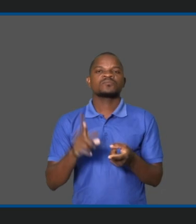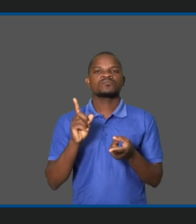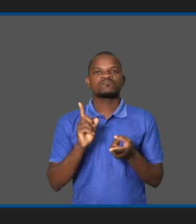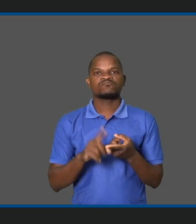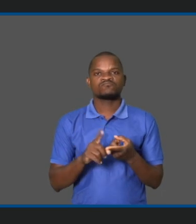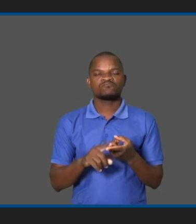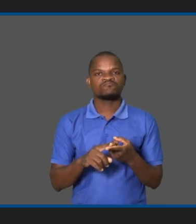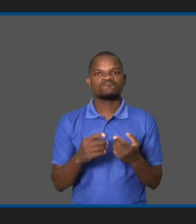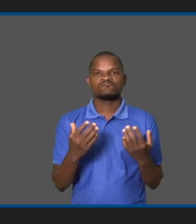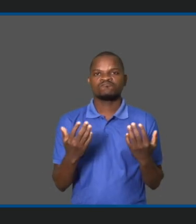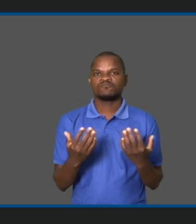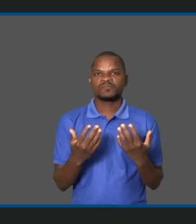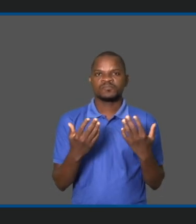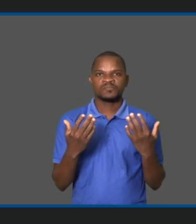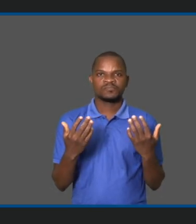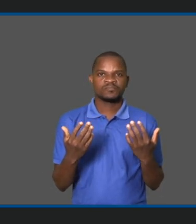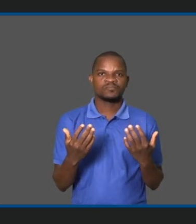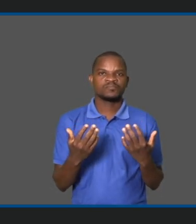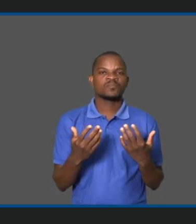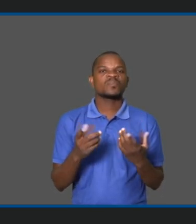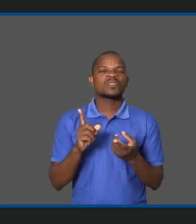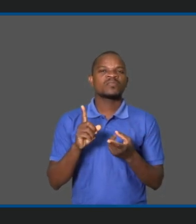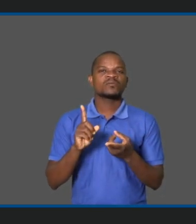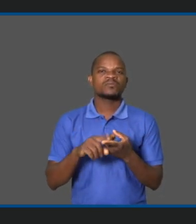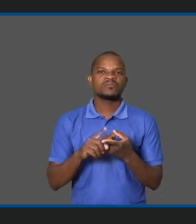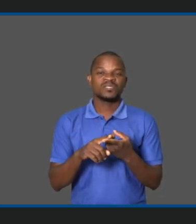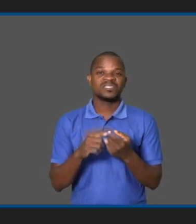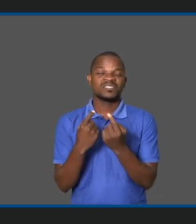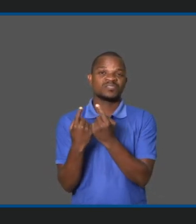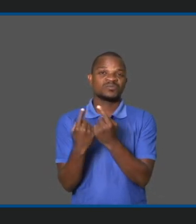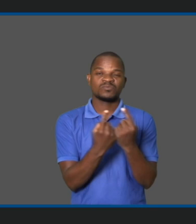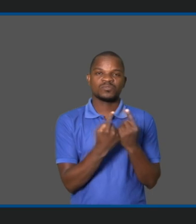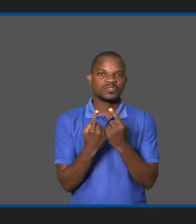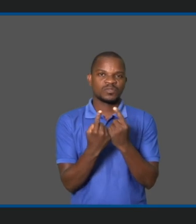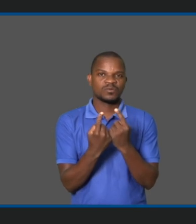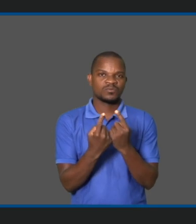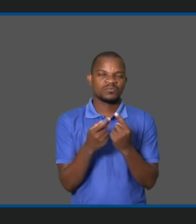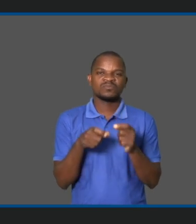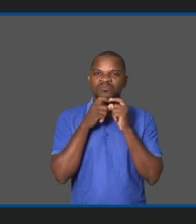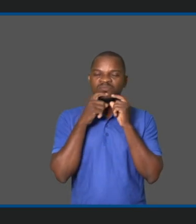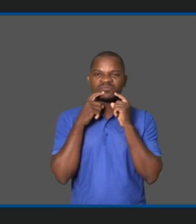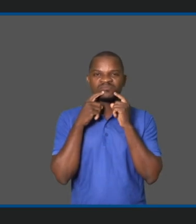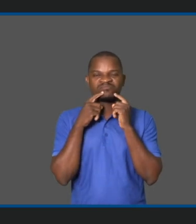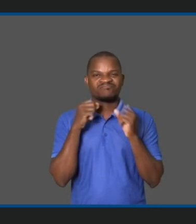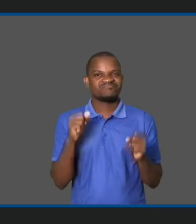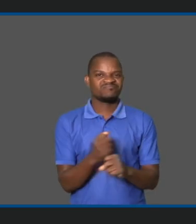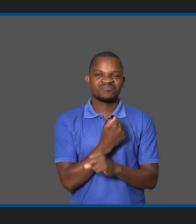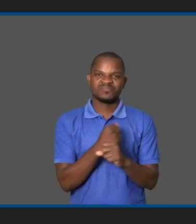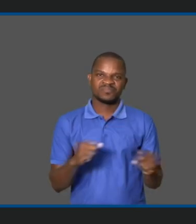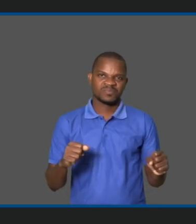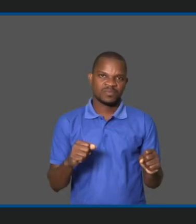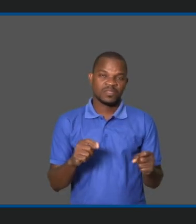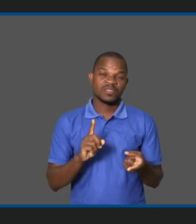que as condições não nos permitem e pode vir a ser dramático. Então, vamos